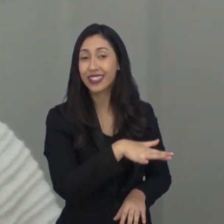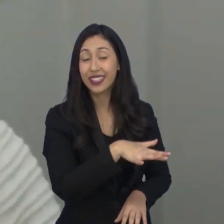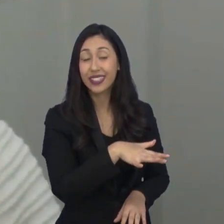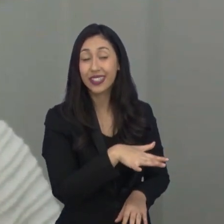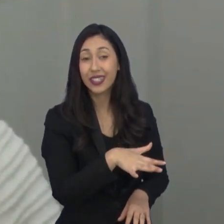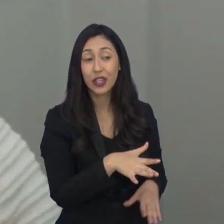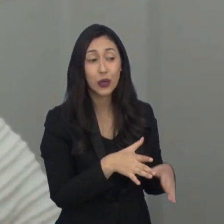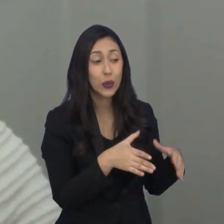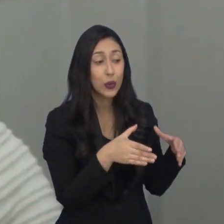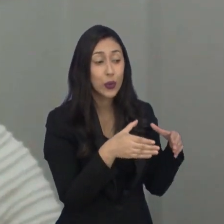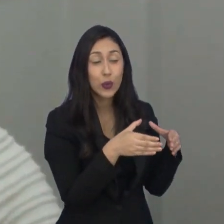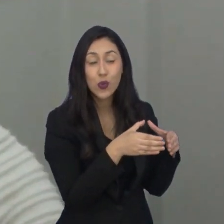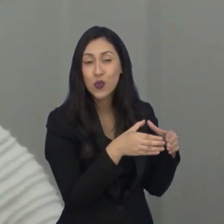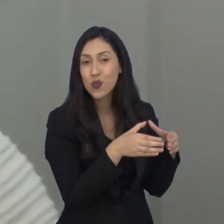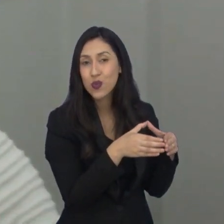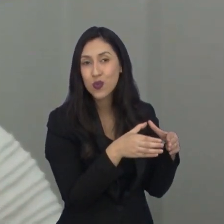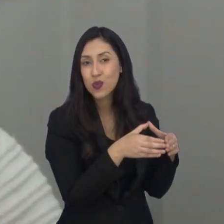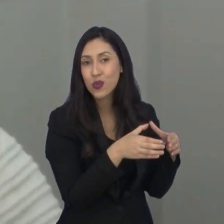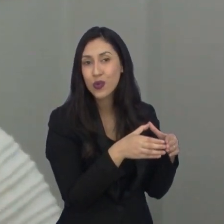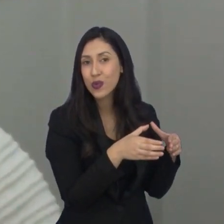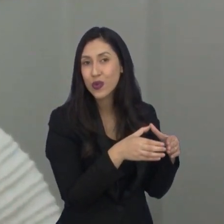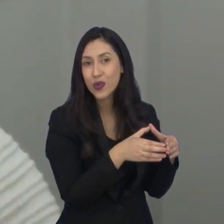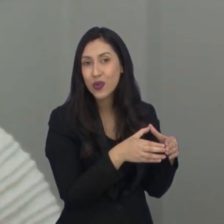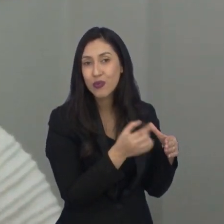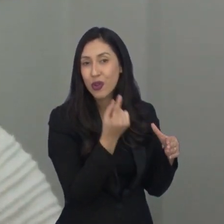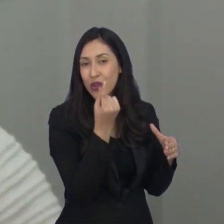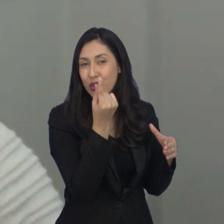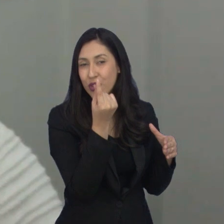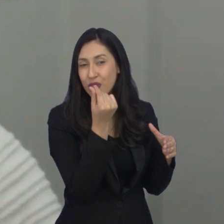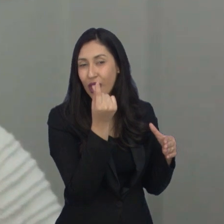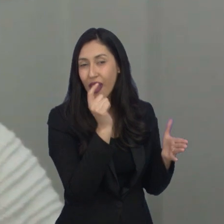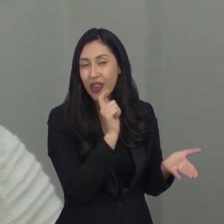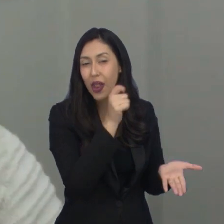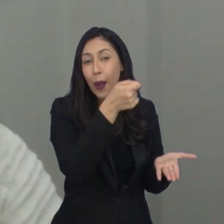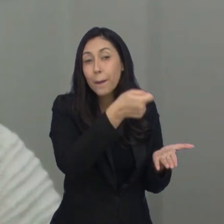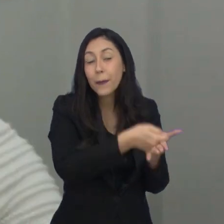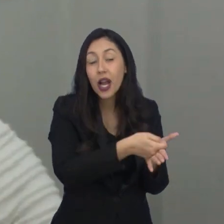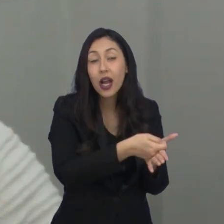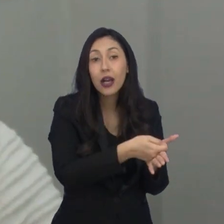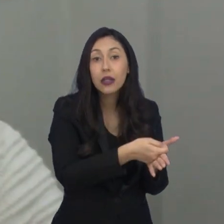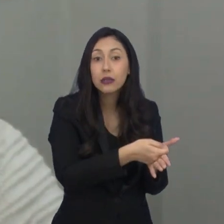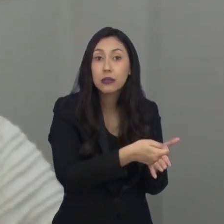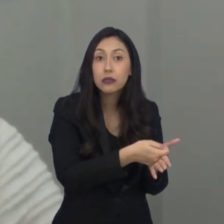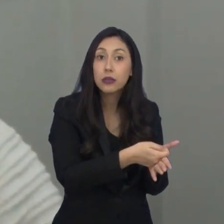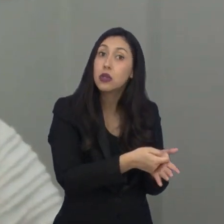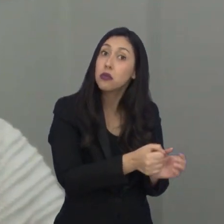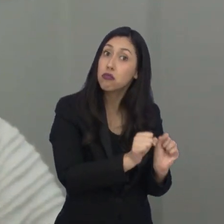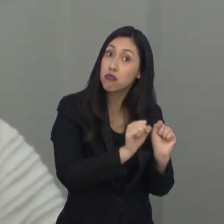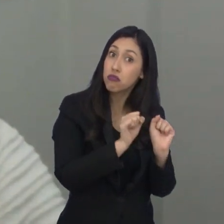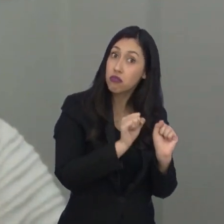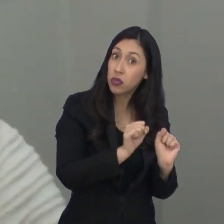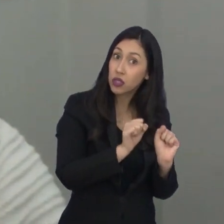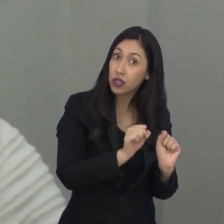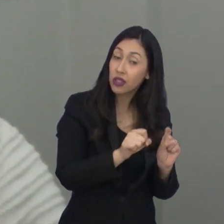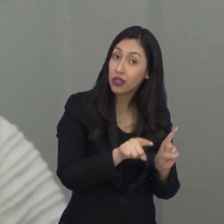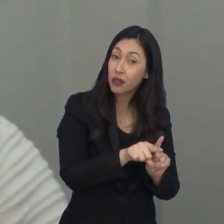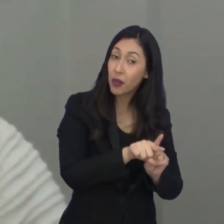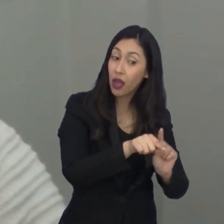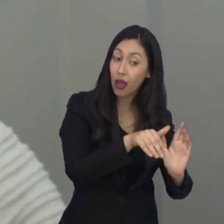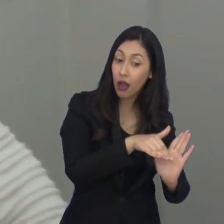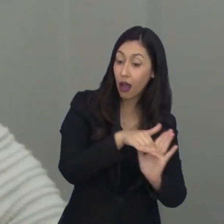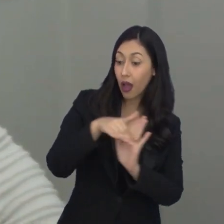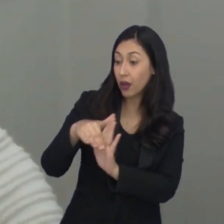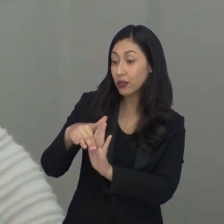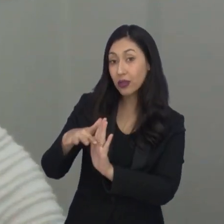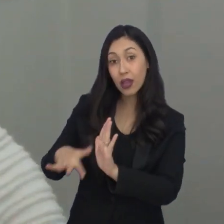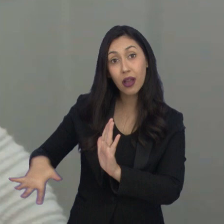dela, do valor pecuniário que eles vão pagar, servisse a custear essa REURB-S.